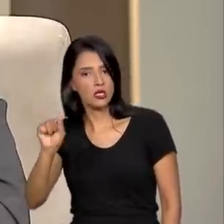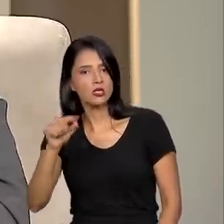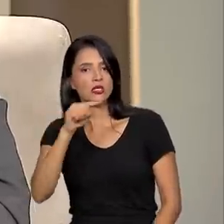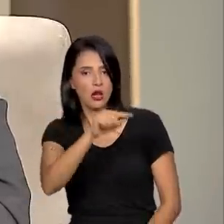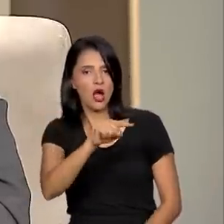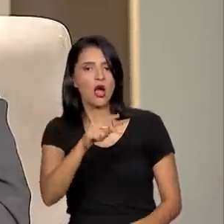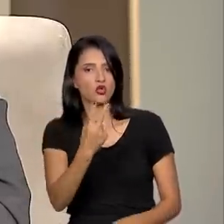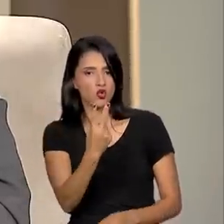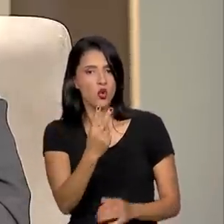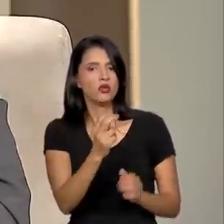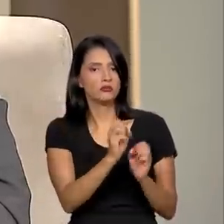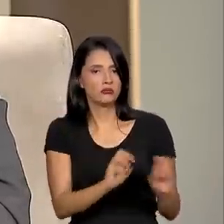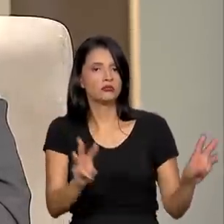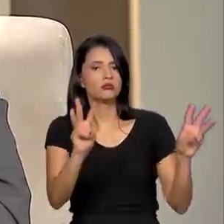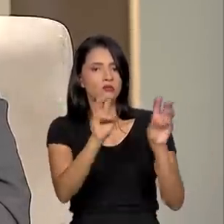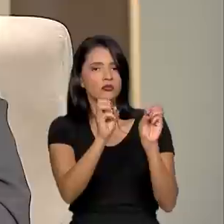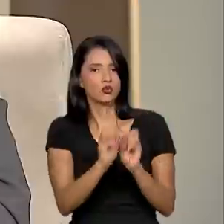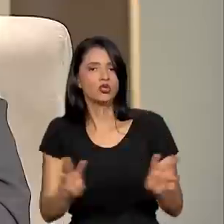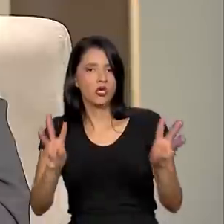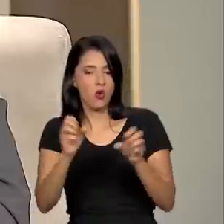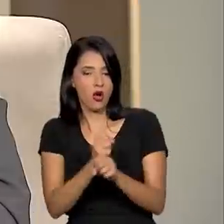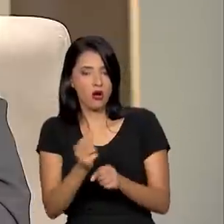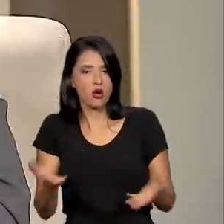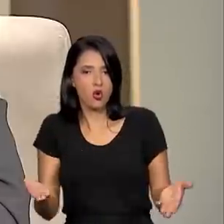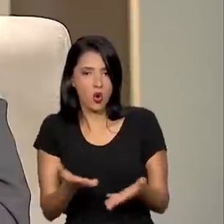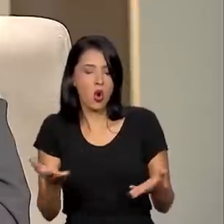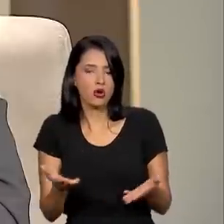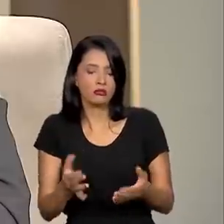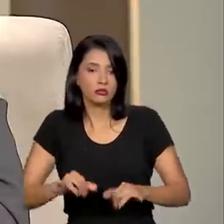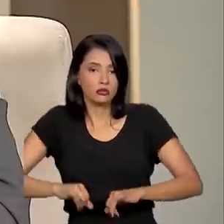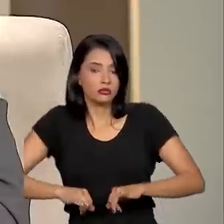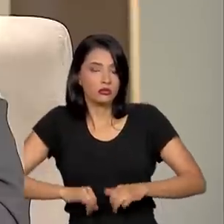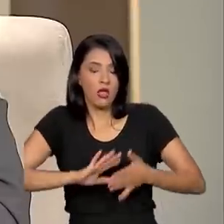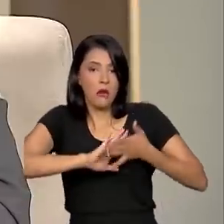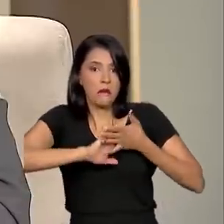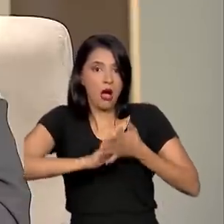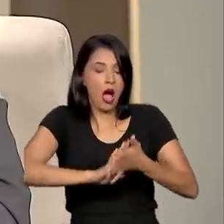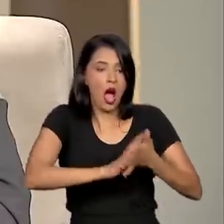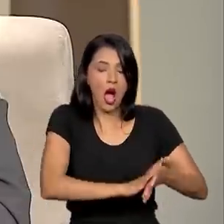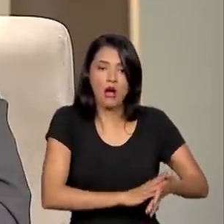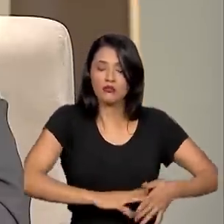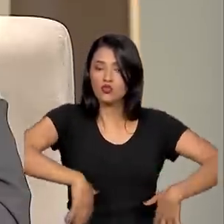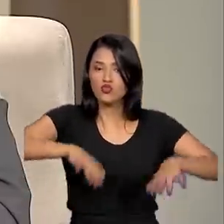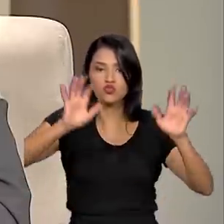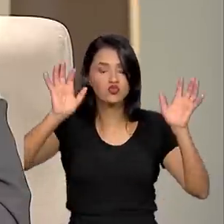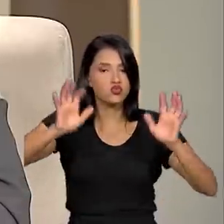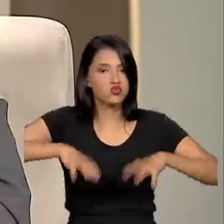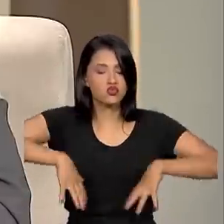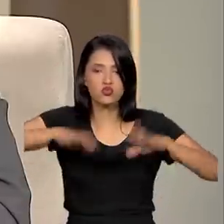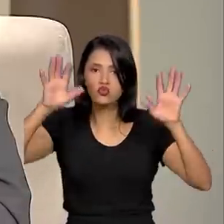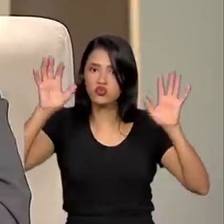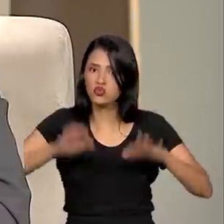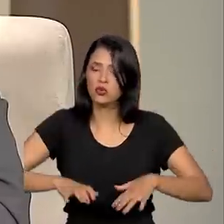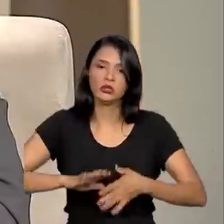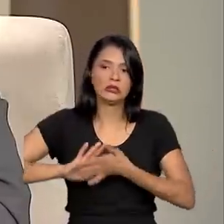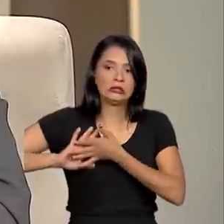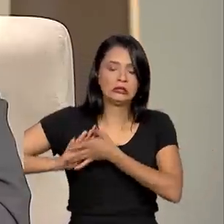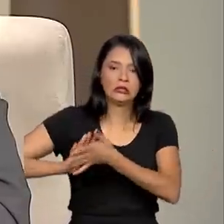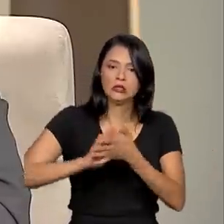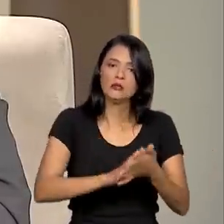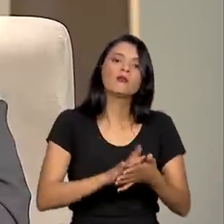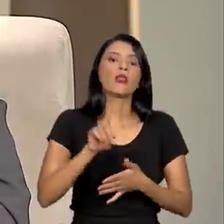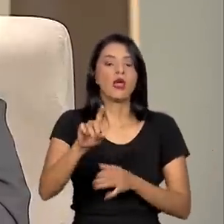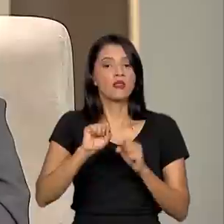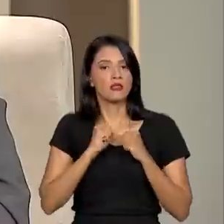muito. Neste ano. Foram chuvas muito volumosas, é uma catástrofe. E a